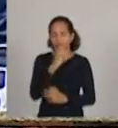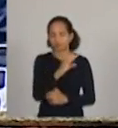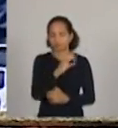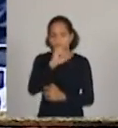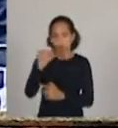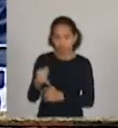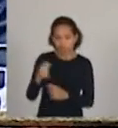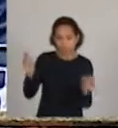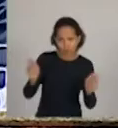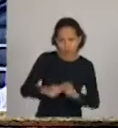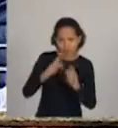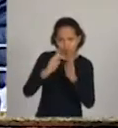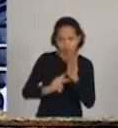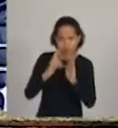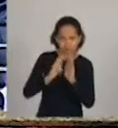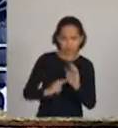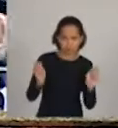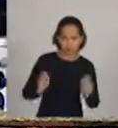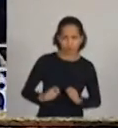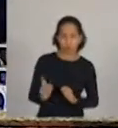se ele está apto a relatar.